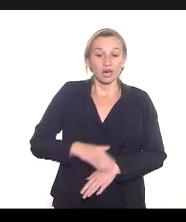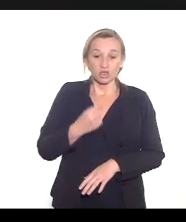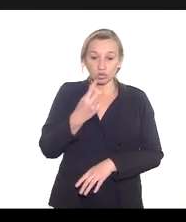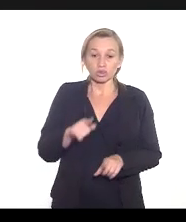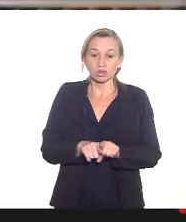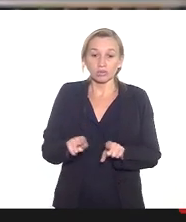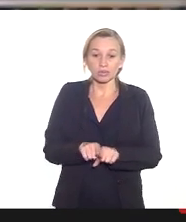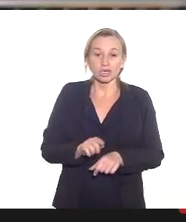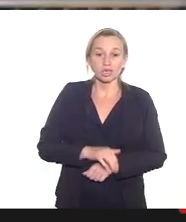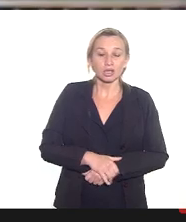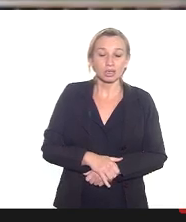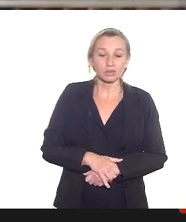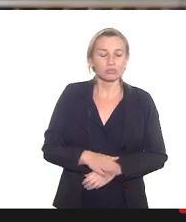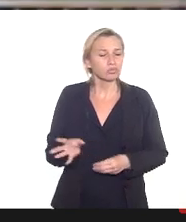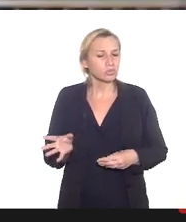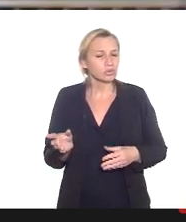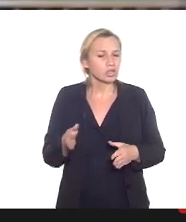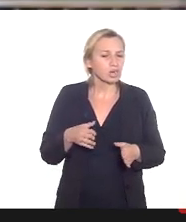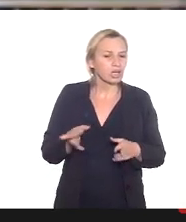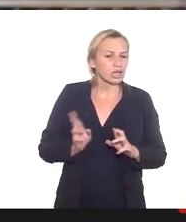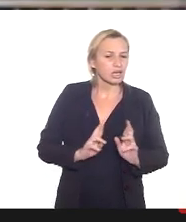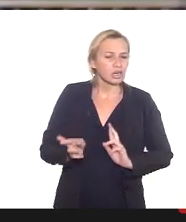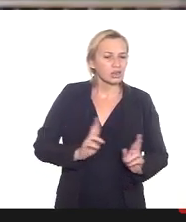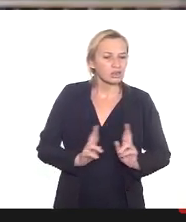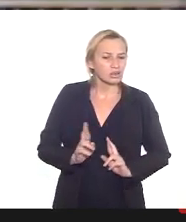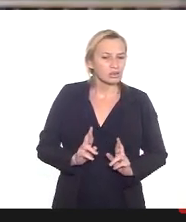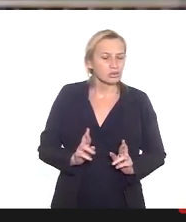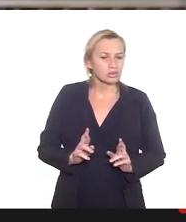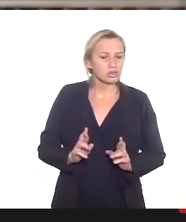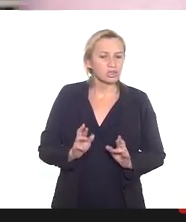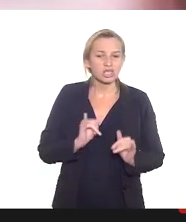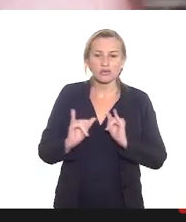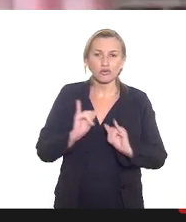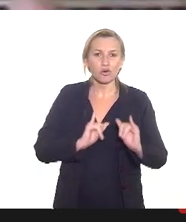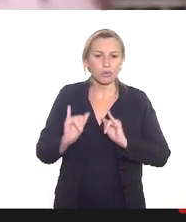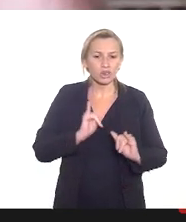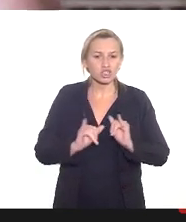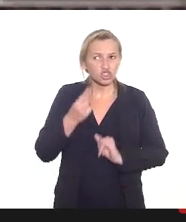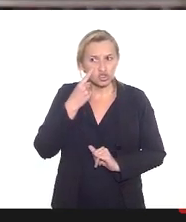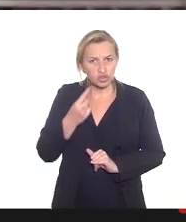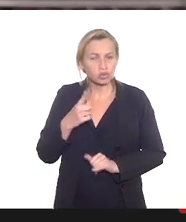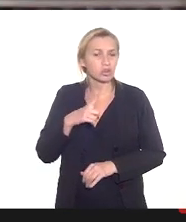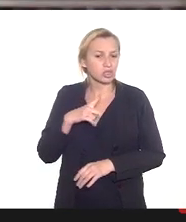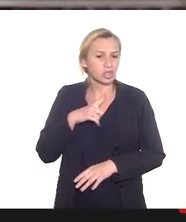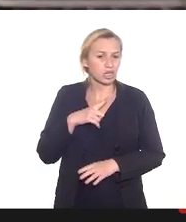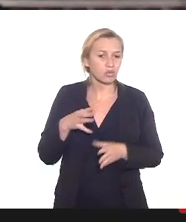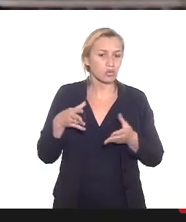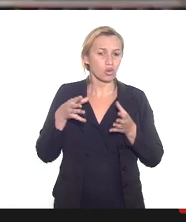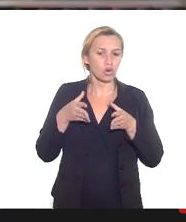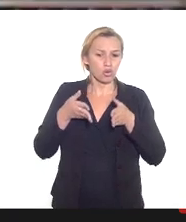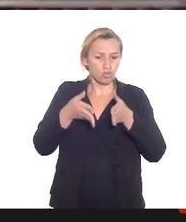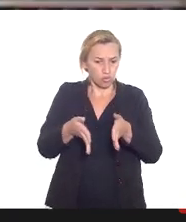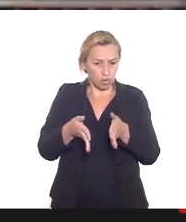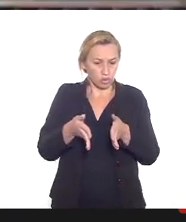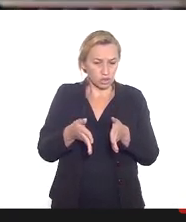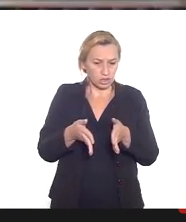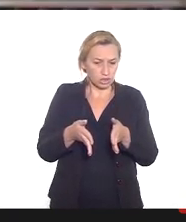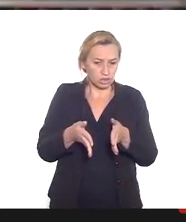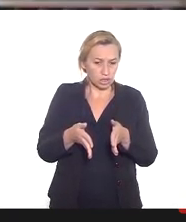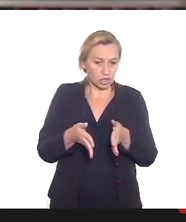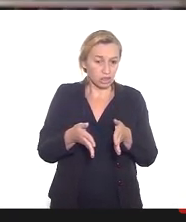mais uma em relação à informação a gente viu que tem uma questão central um